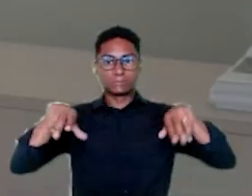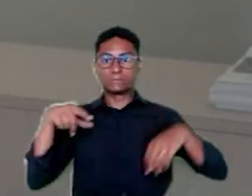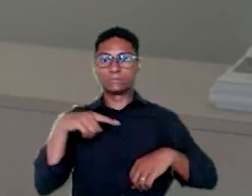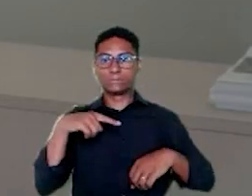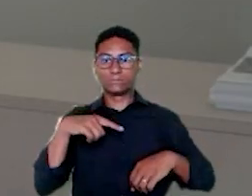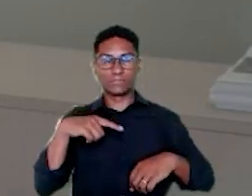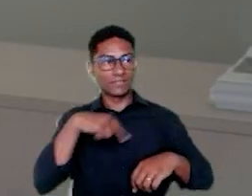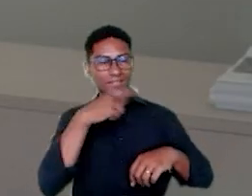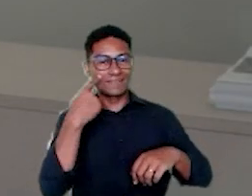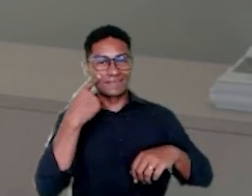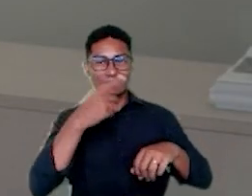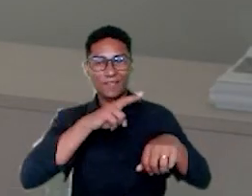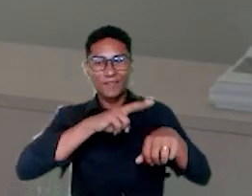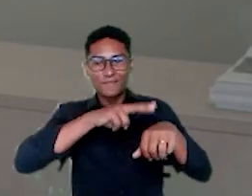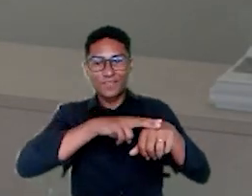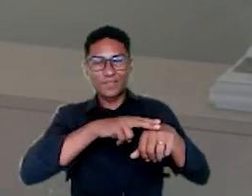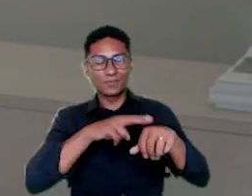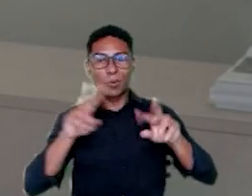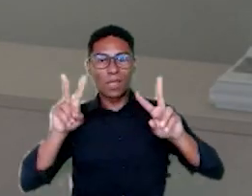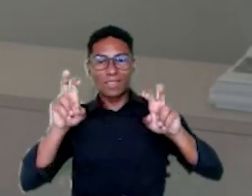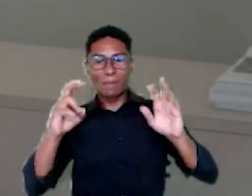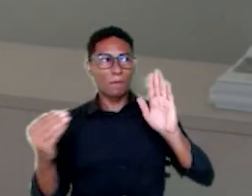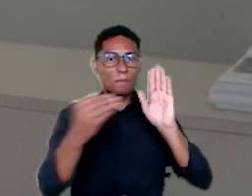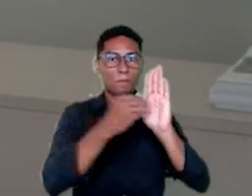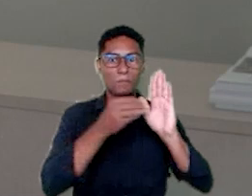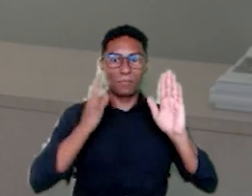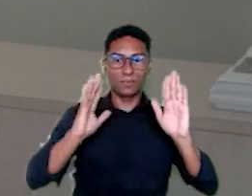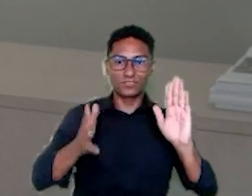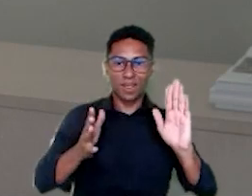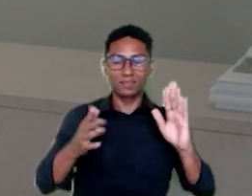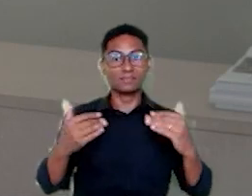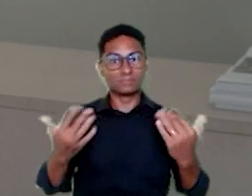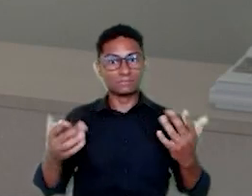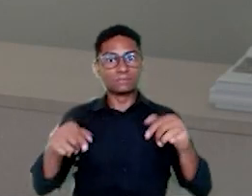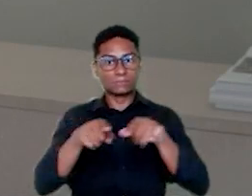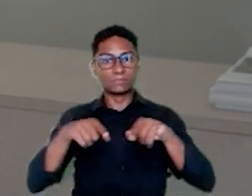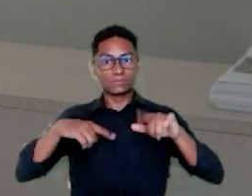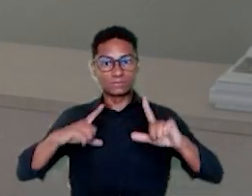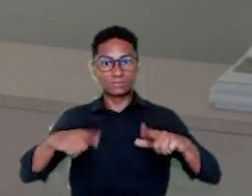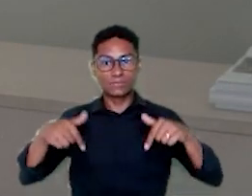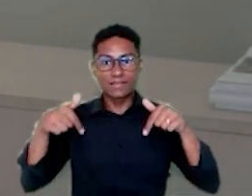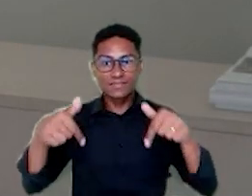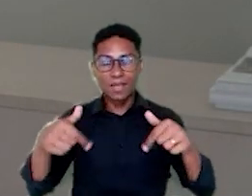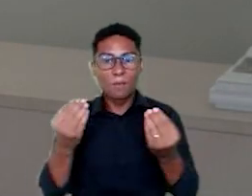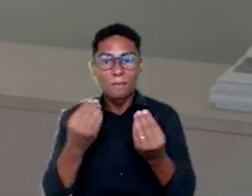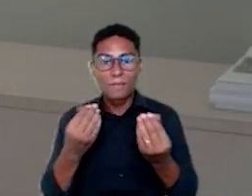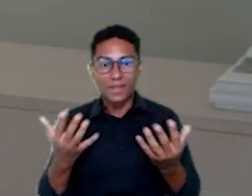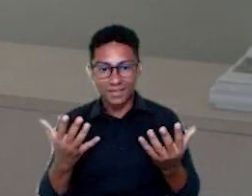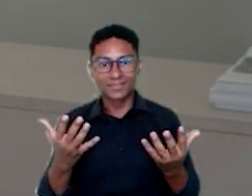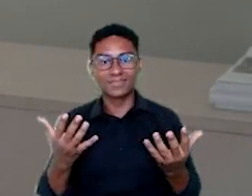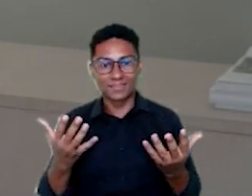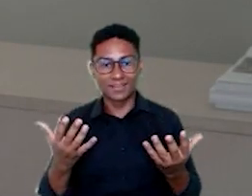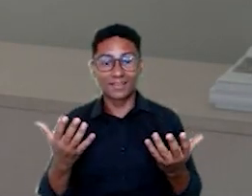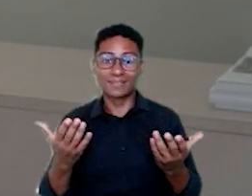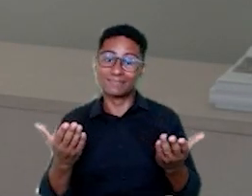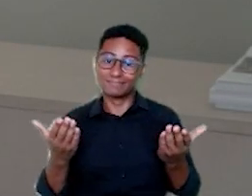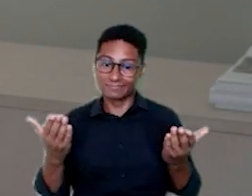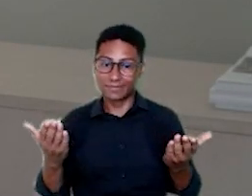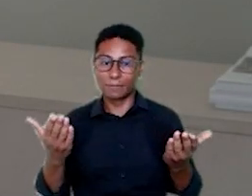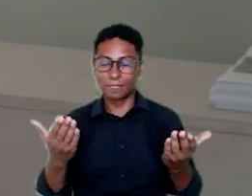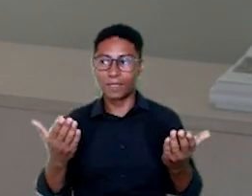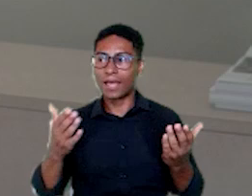tema. Temos ações, né, que proporcionam esse resgate, né,